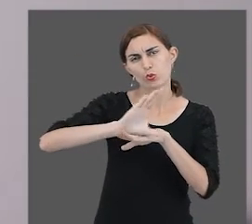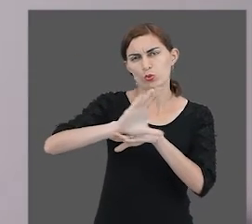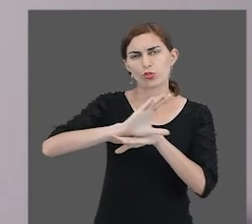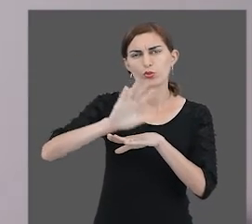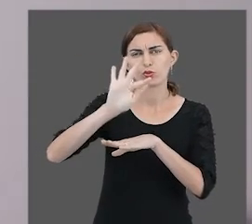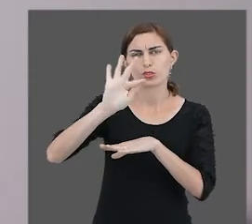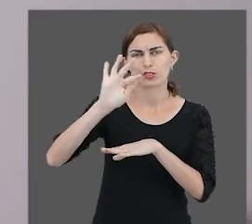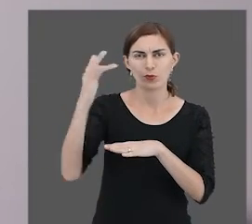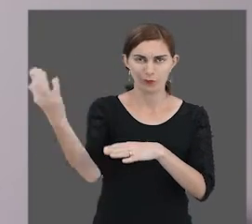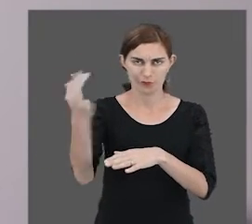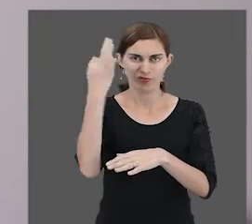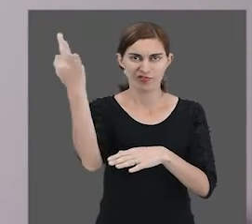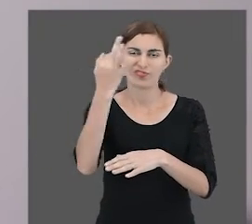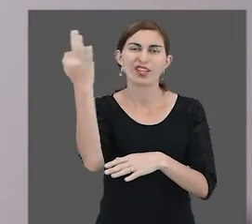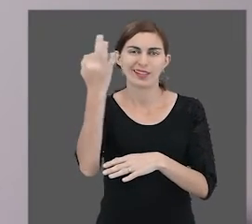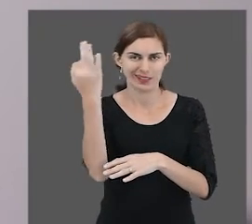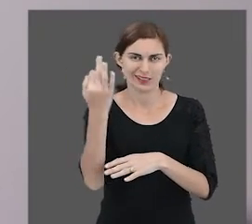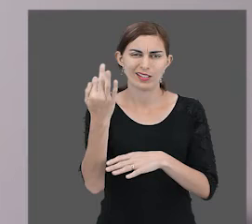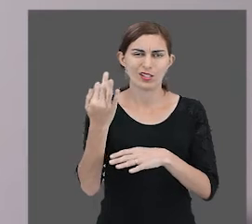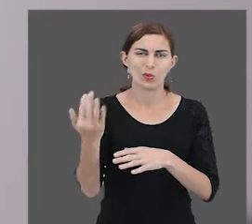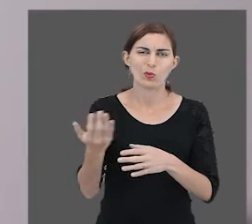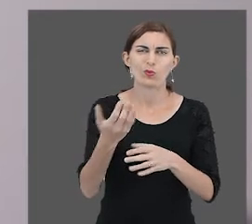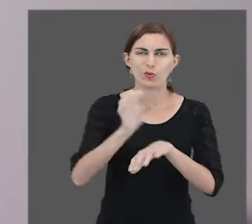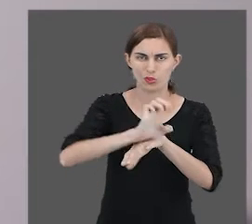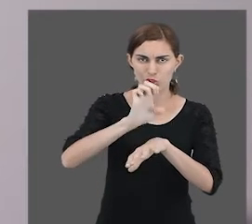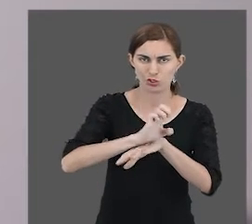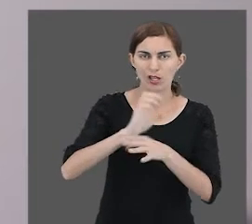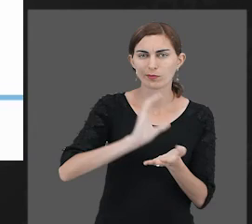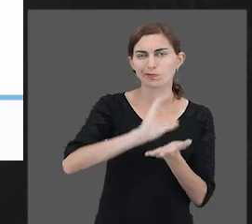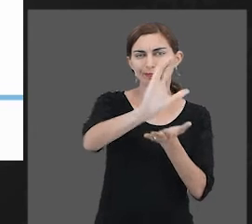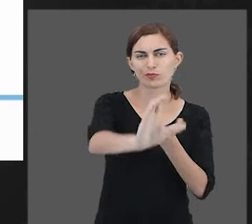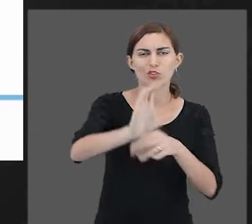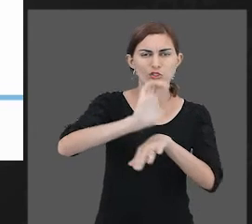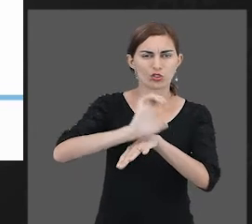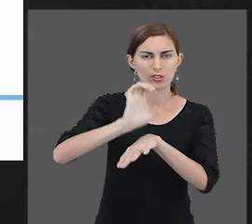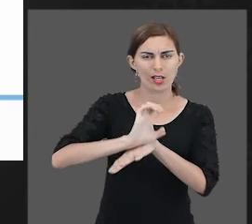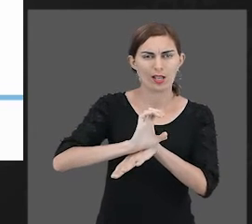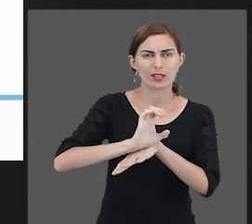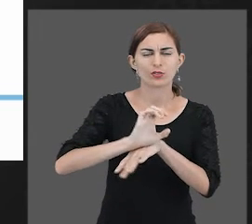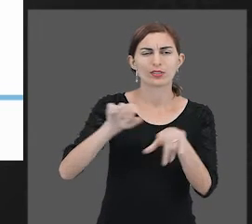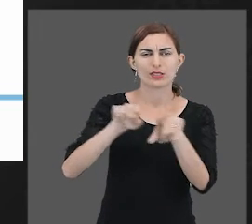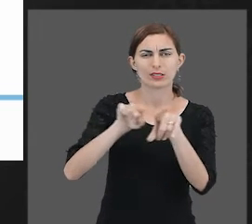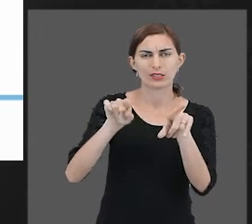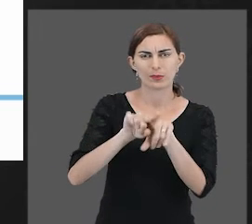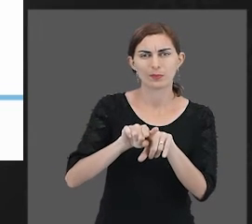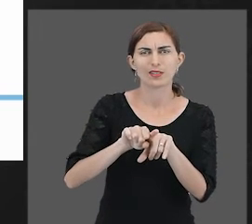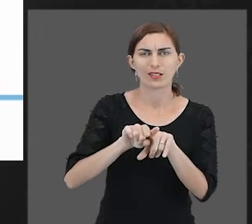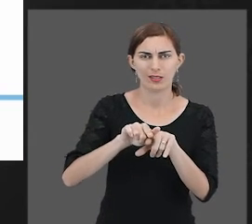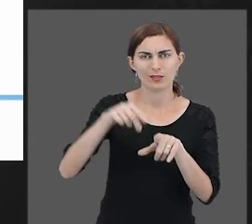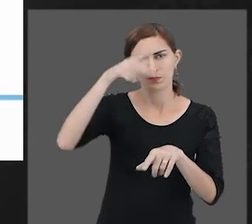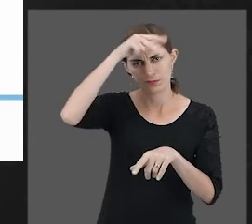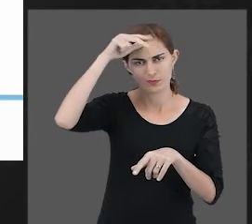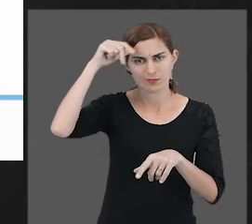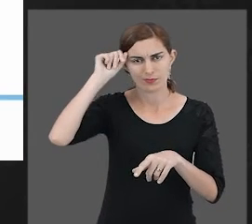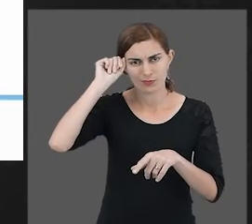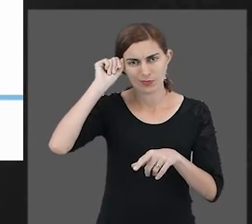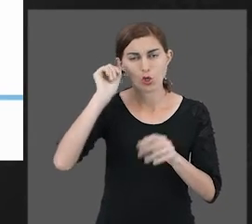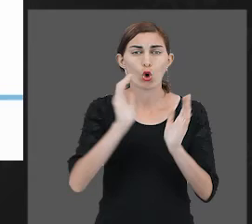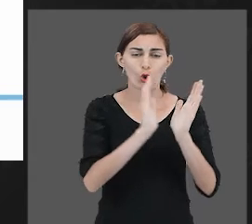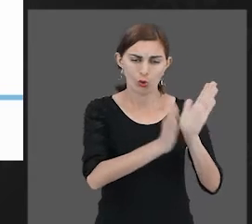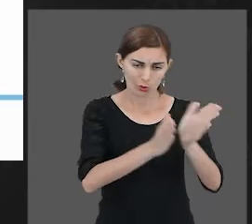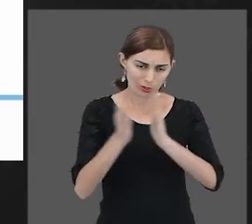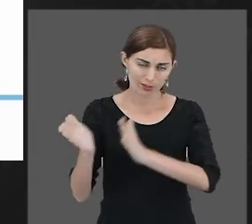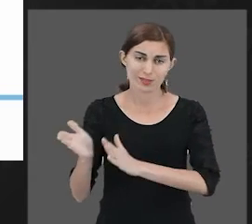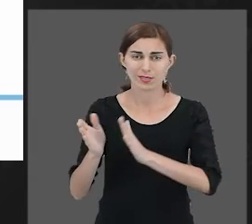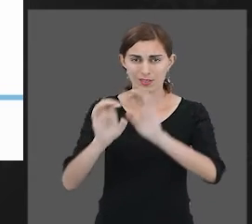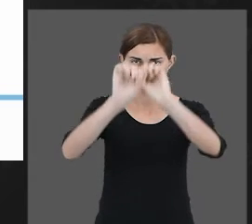dá essa forma de suplementação da União para estados e municípios. Vamos lá? A União organizará o Sistema